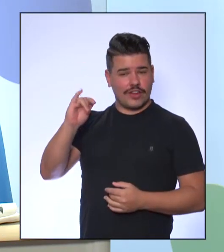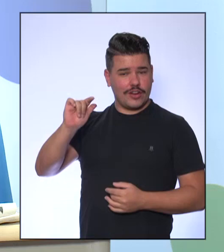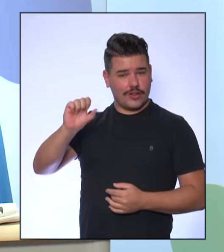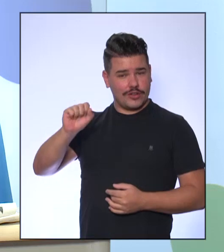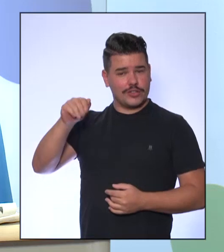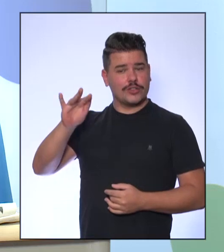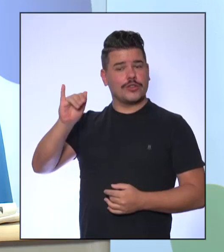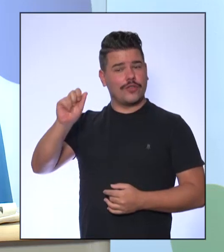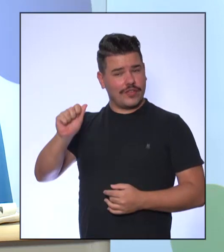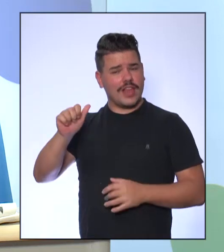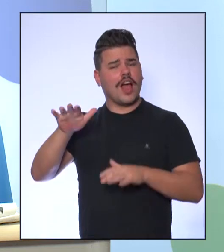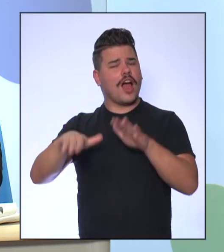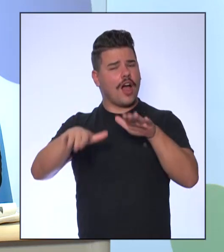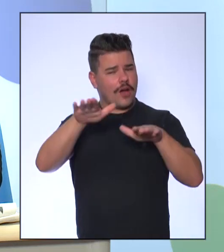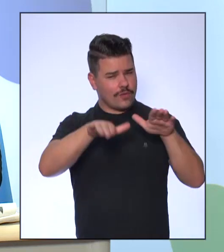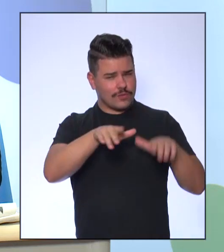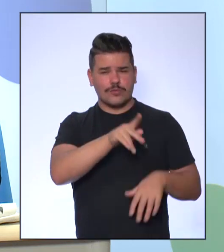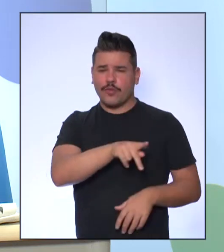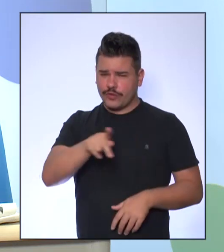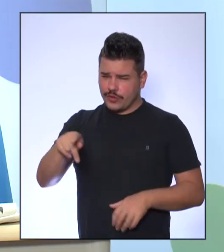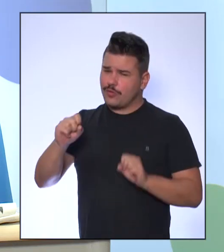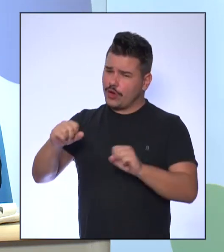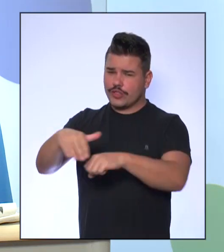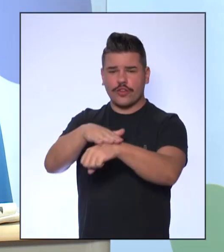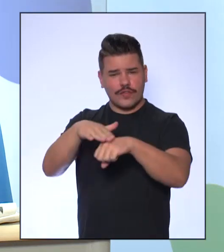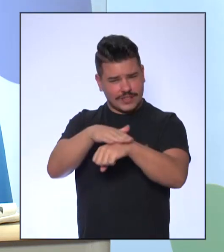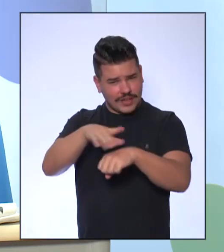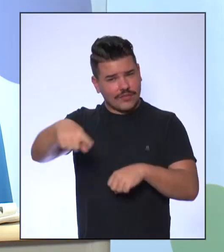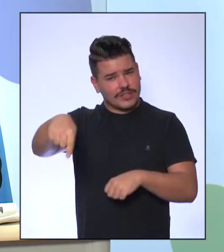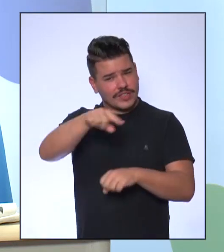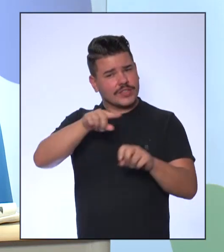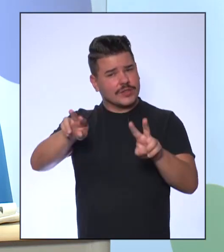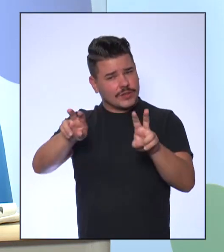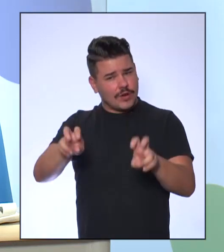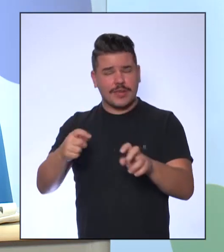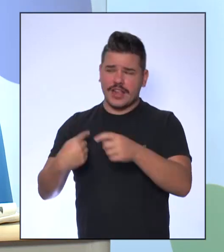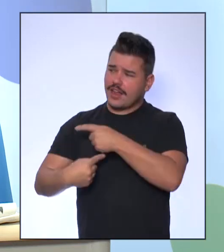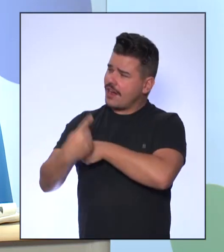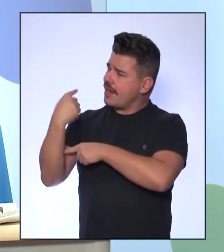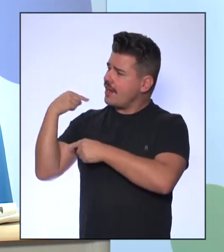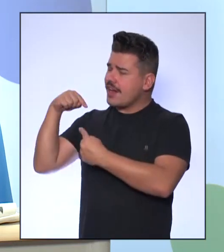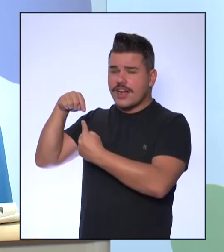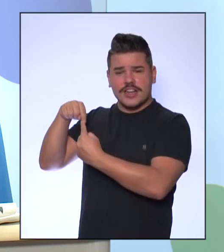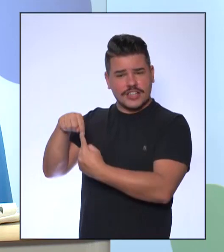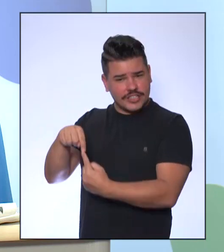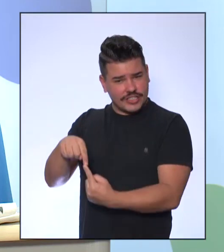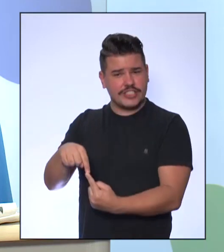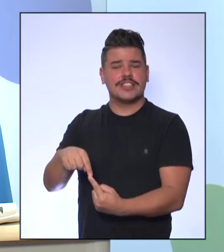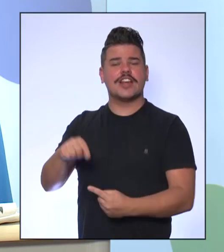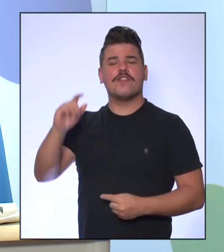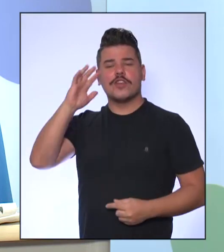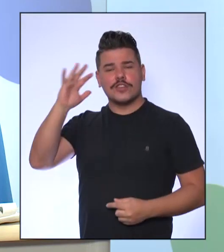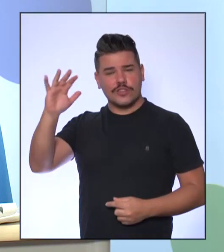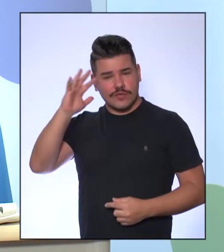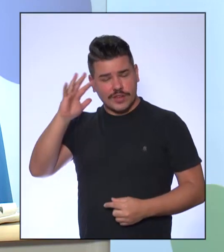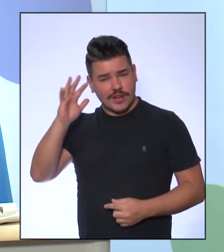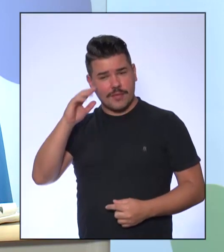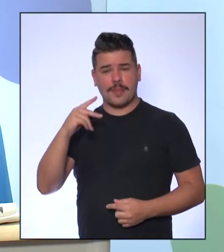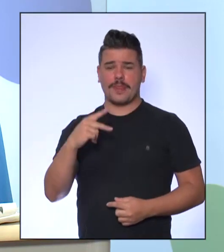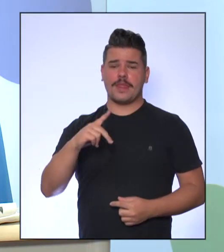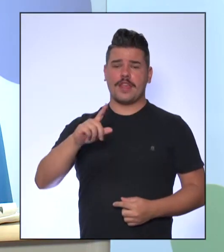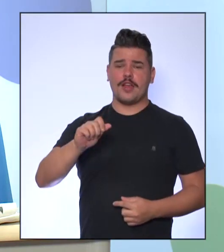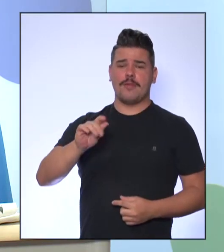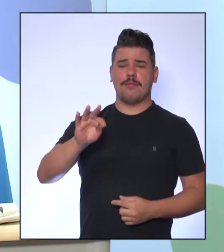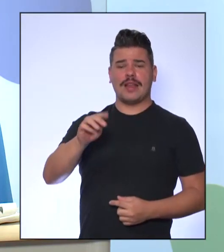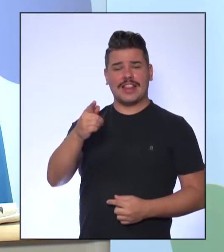isso. A gente tem, por exemplo, as filosofias antigas, né? Platão, Aristóteles,